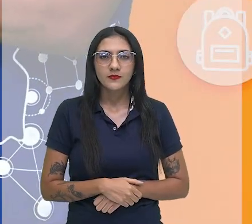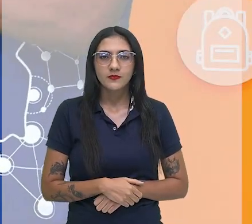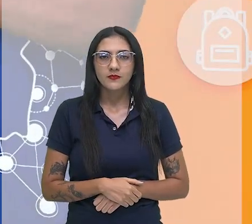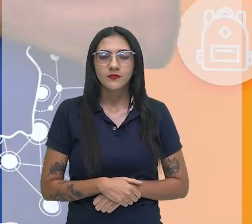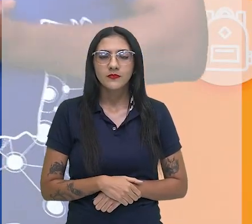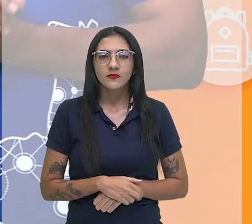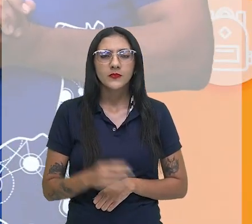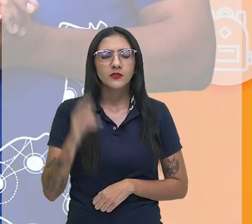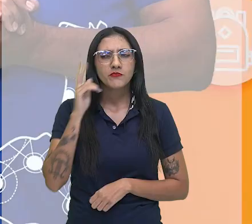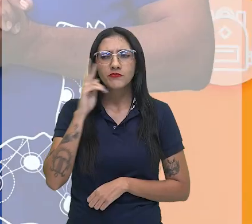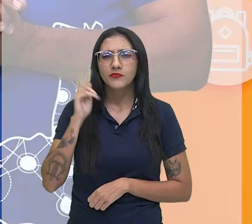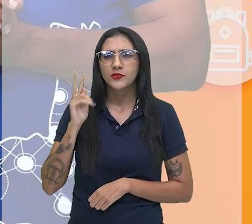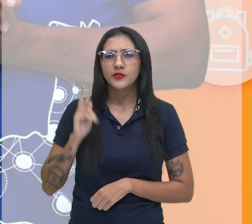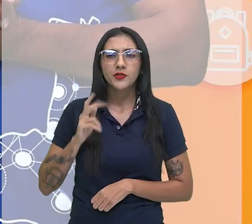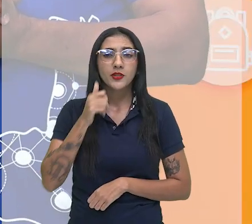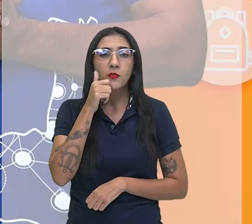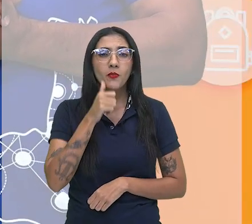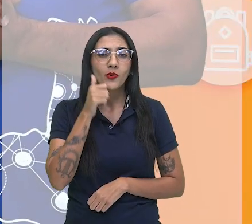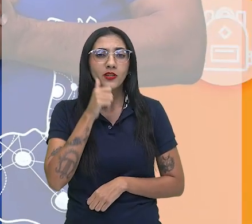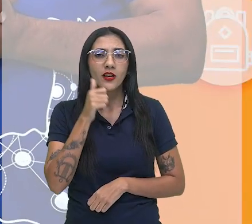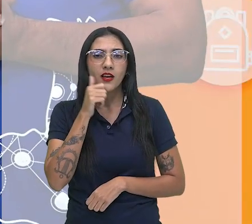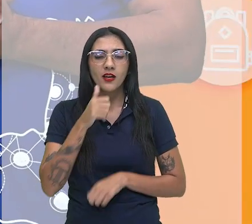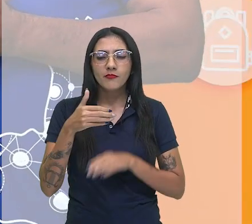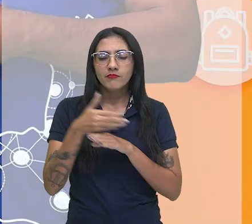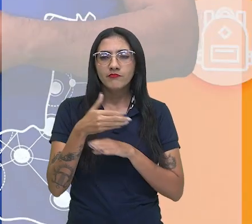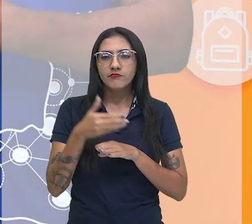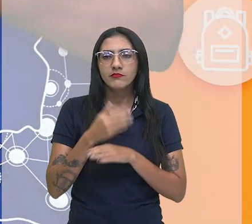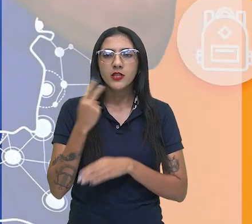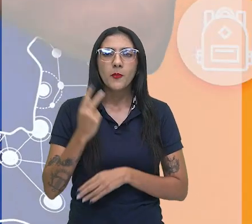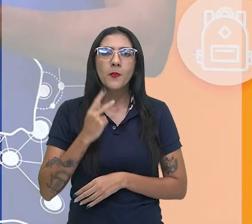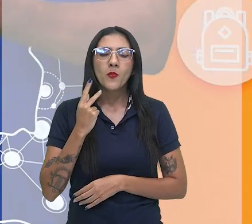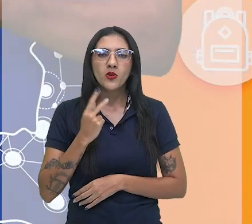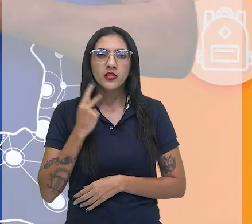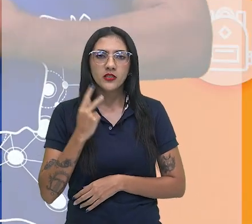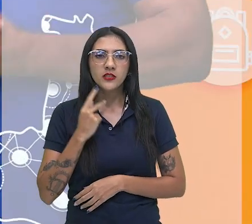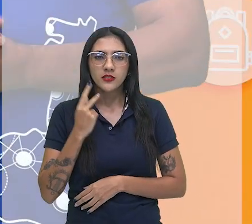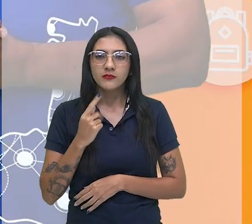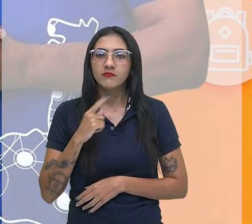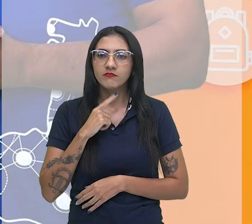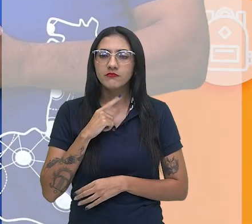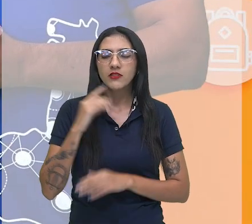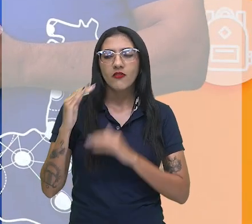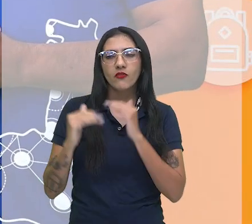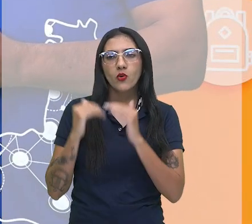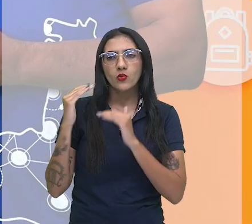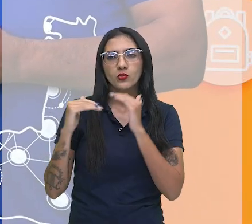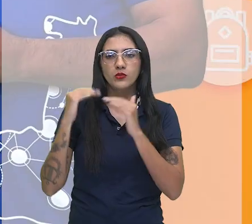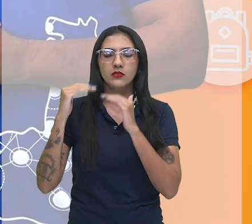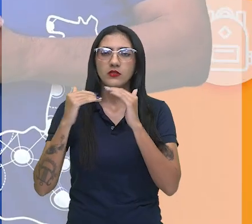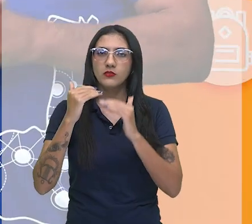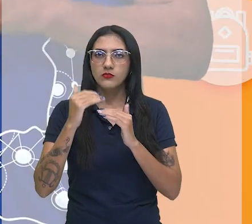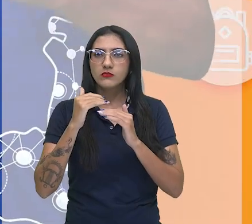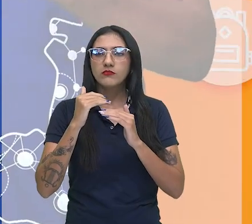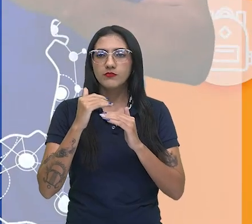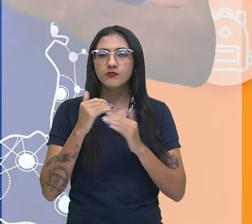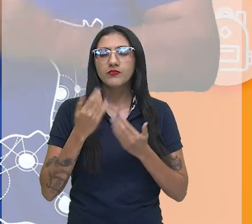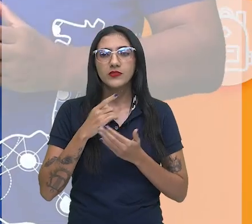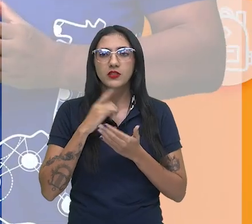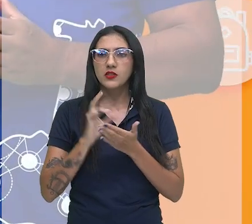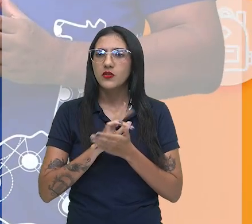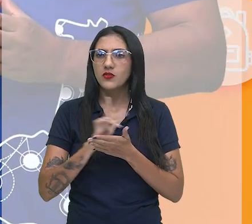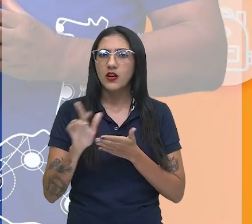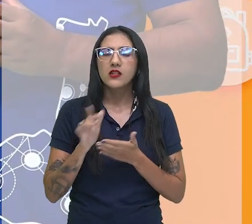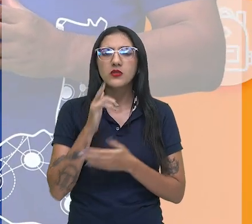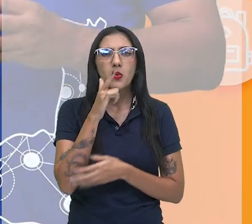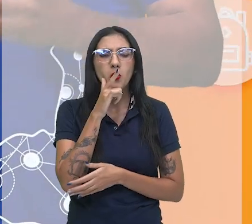A participação feminina, né, das mulheres, então, portanto, tem evoluído ao longo do tempo, né? Tem muitas